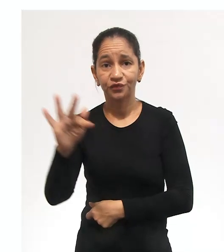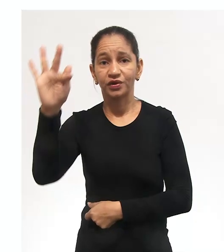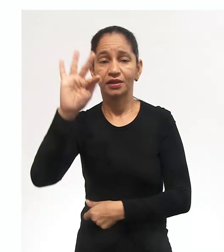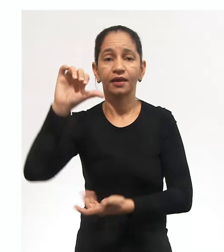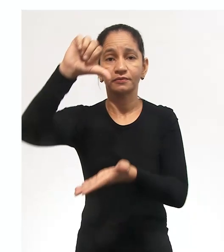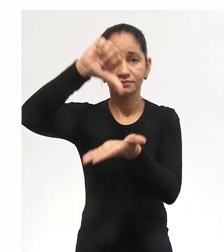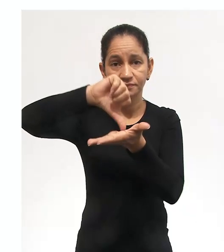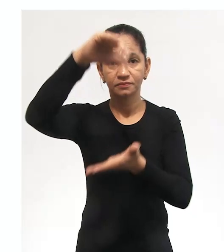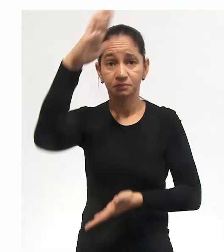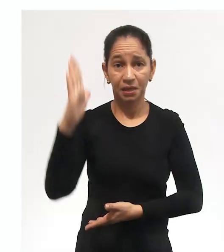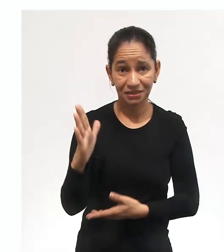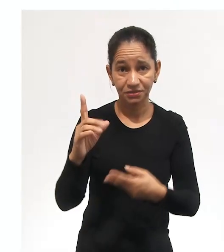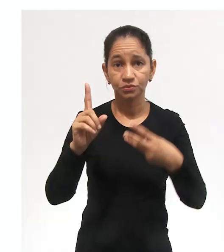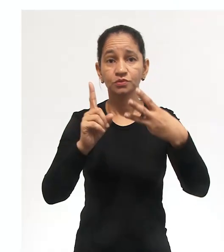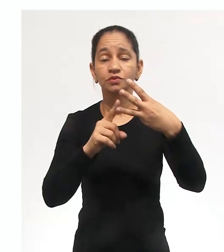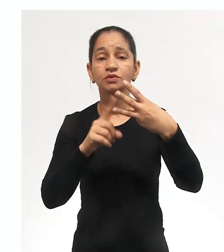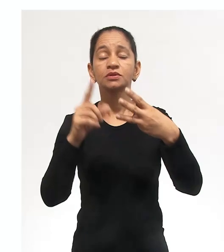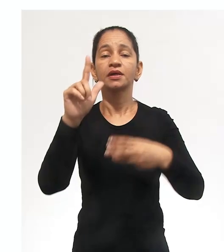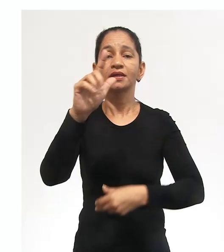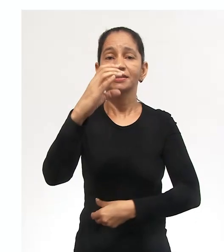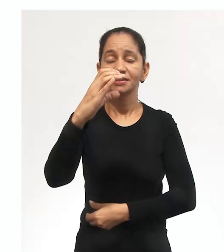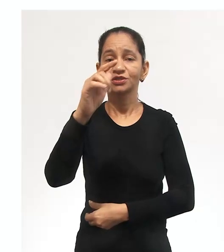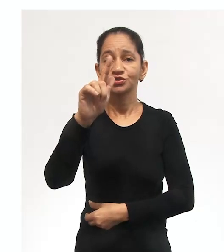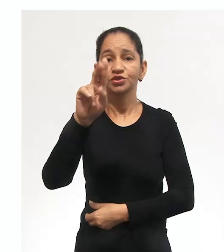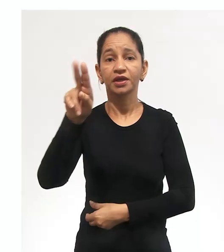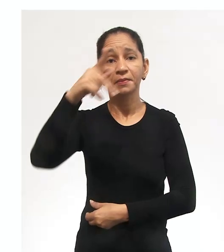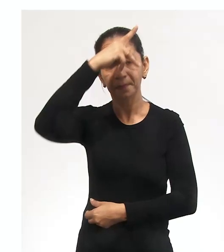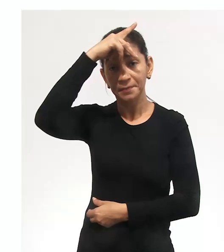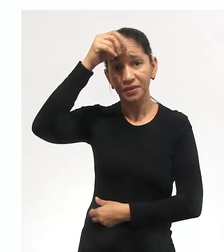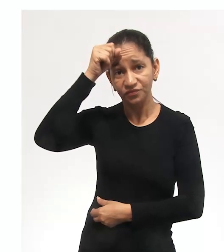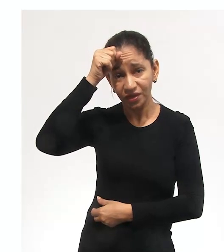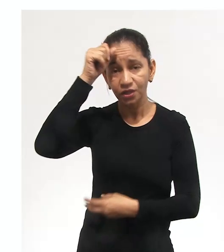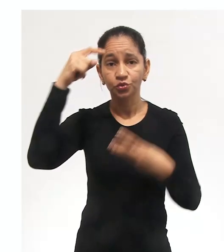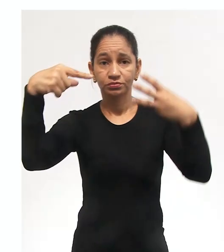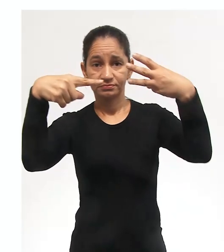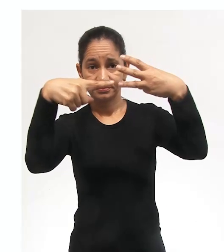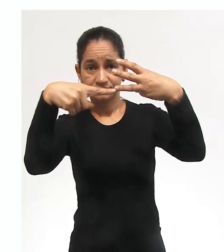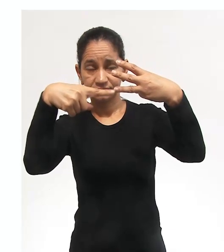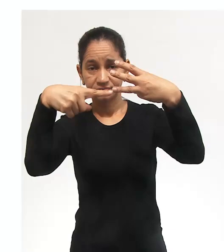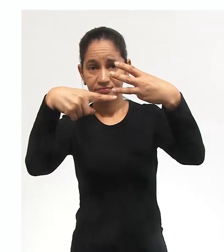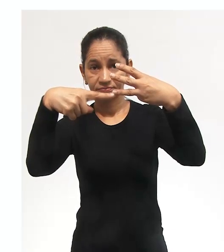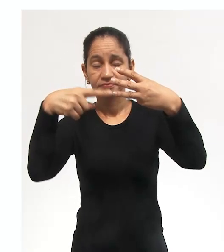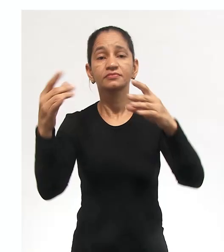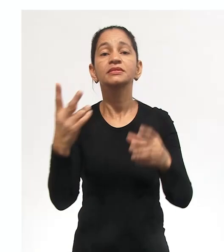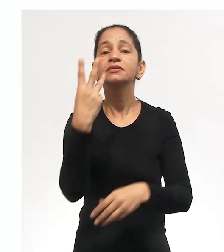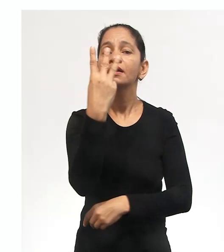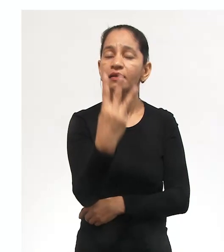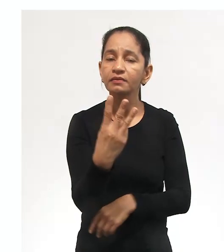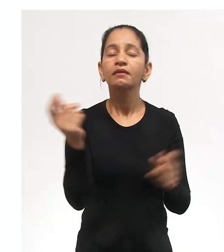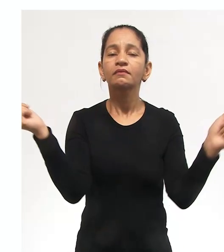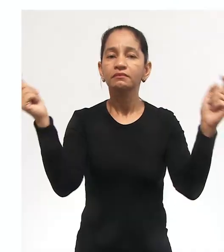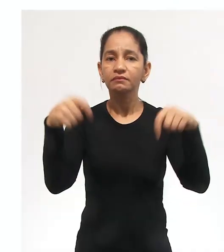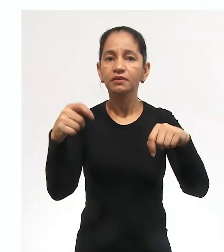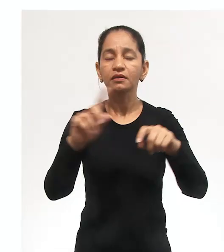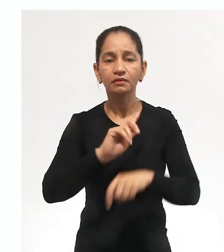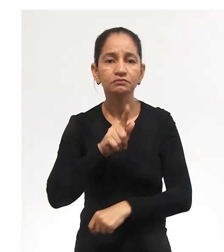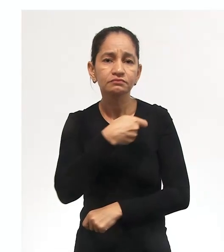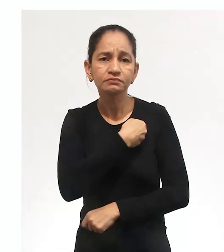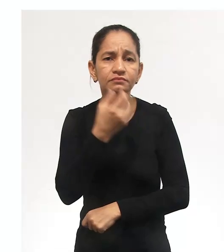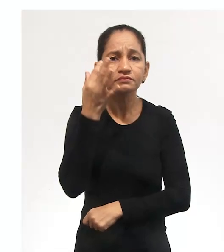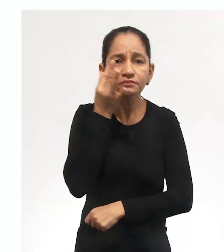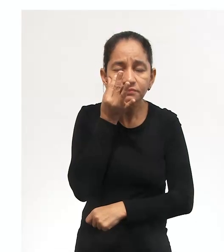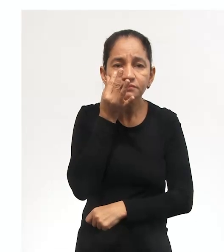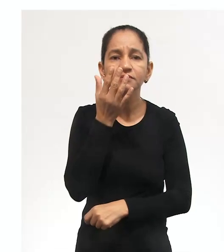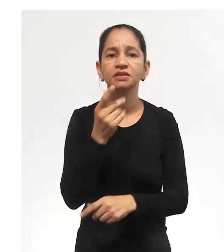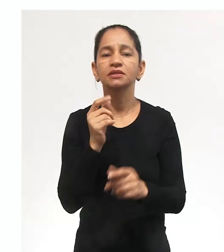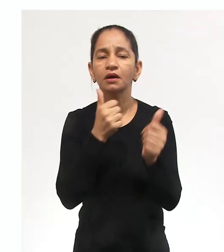tem a CGM, né, Controladoria Geral do Município. Então nós temos aí essas três figuras aí, né, que representam, que estão